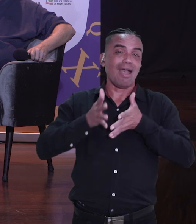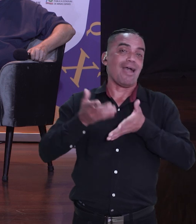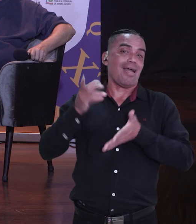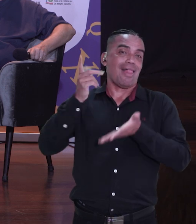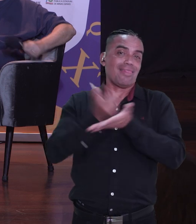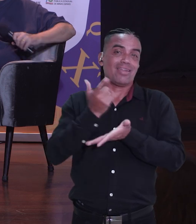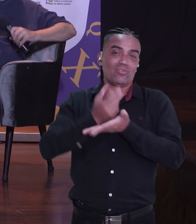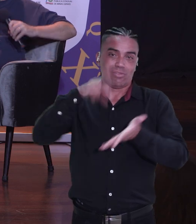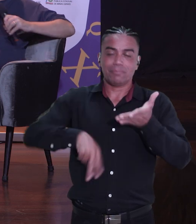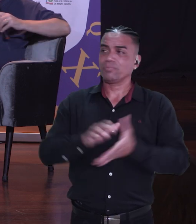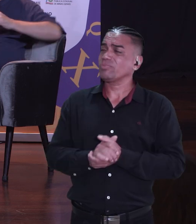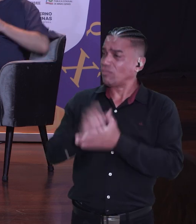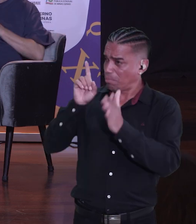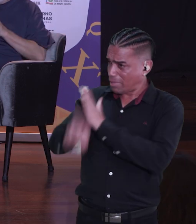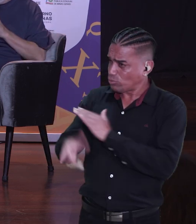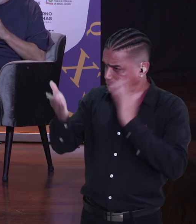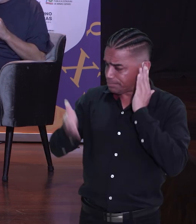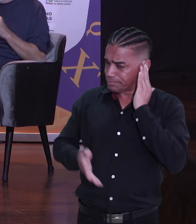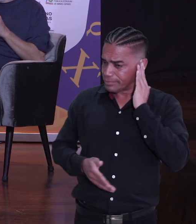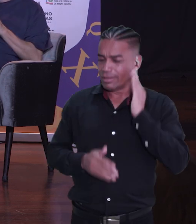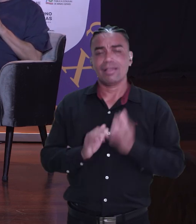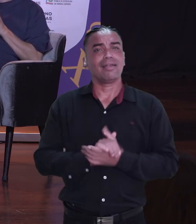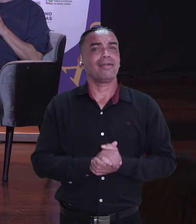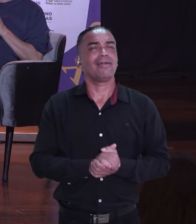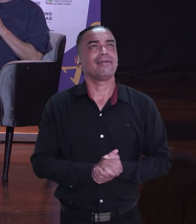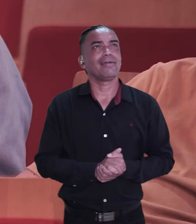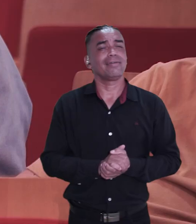livro. Vou te fazer uma pergunta que eu nunca fiz.